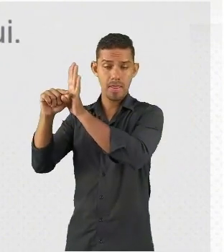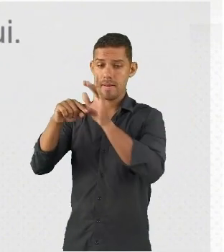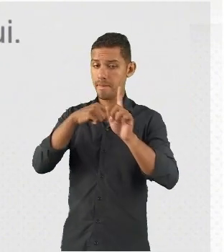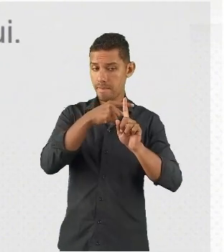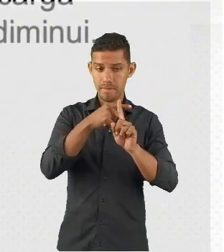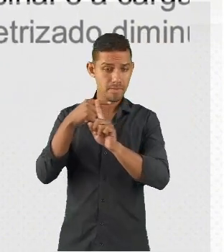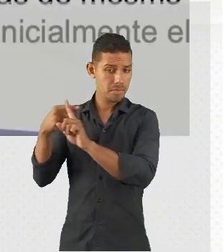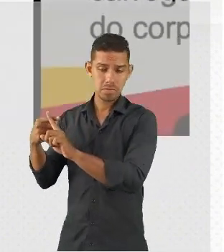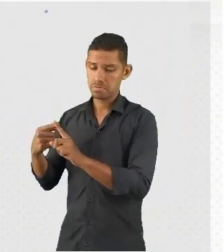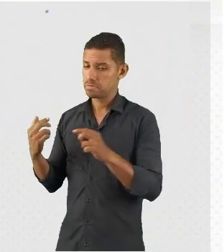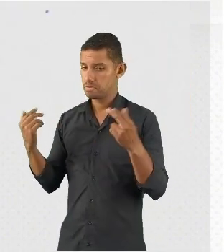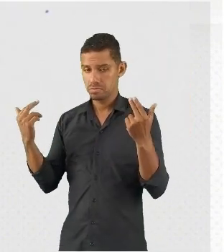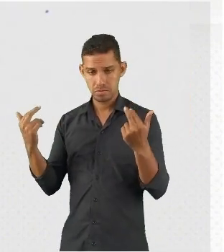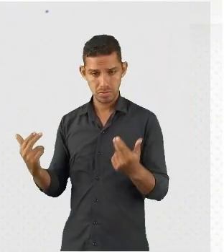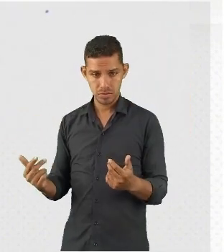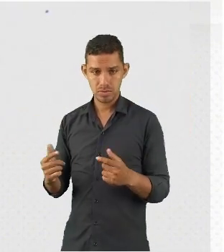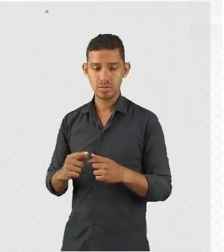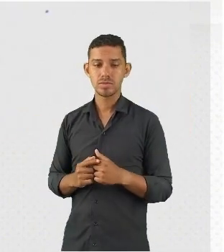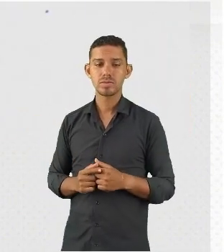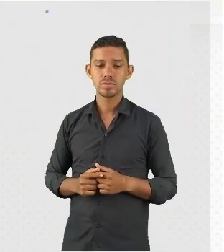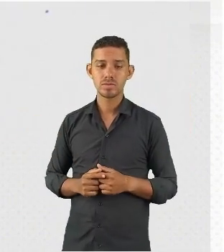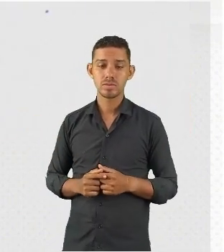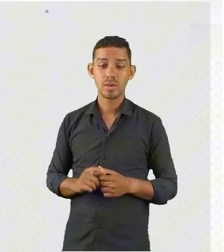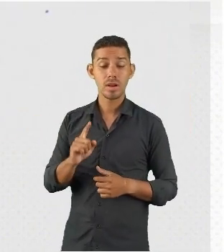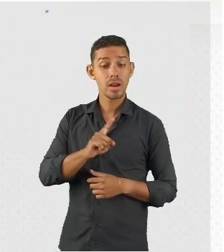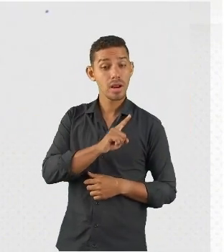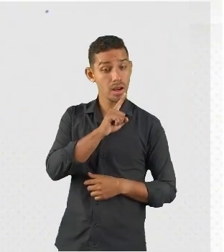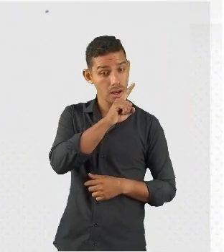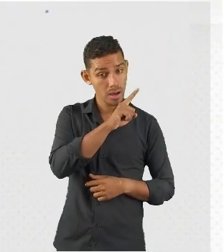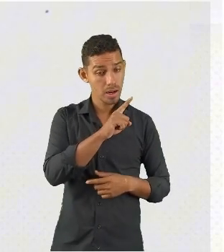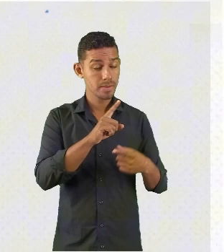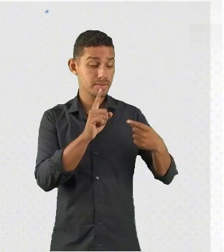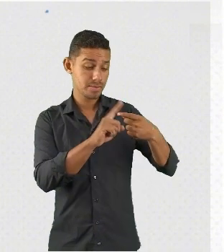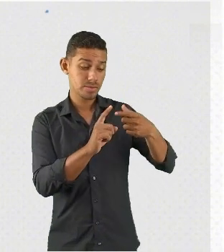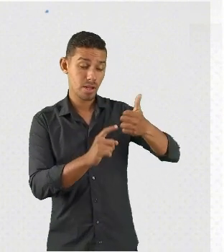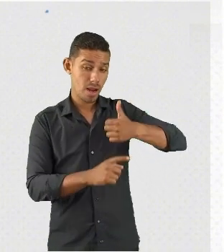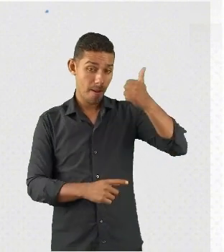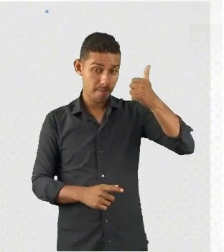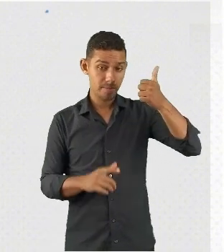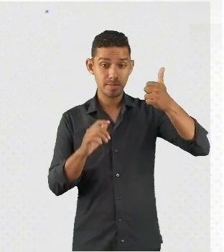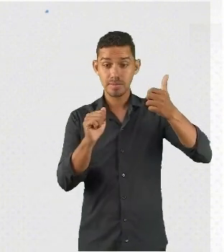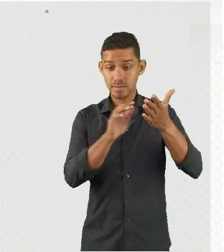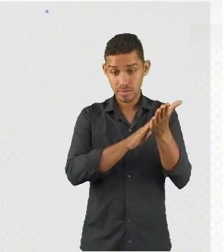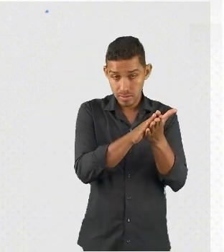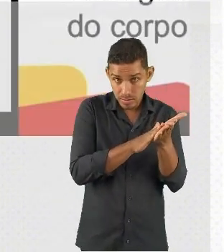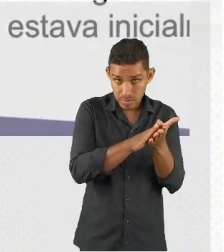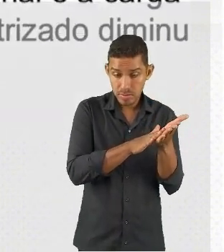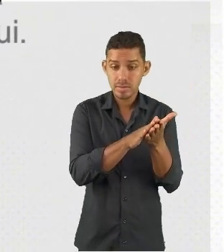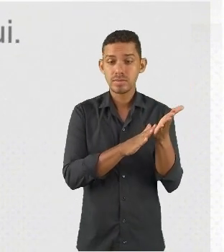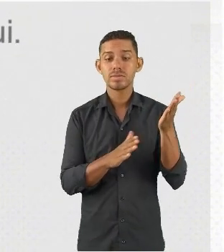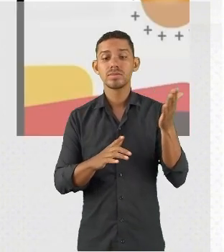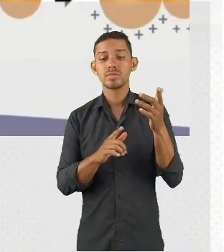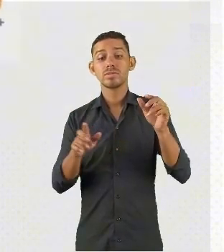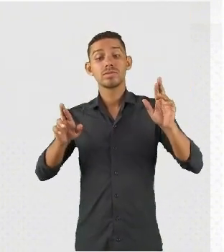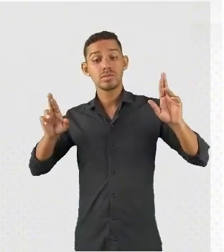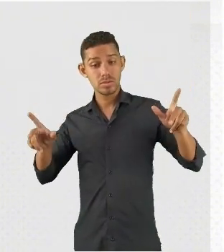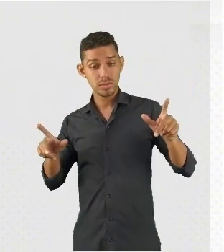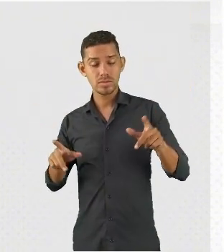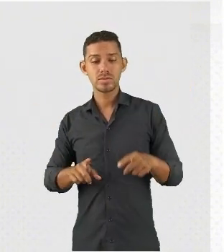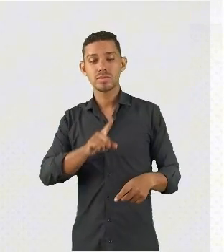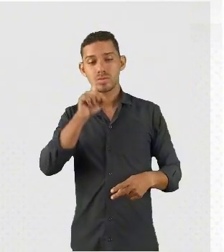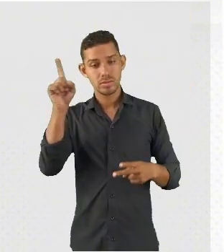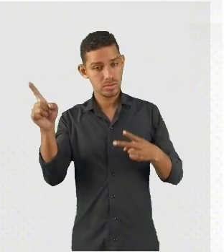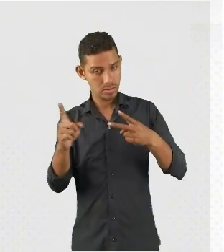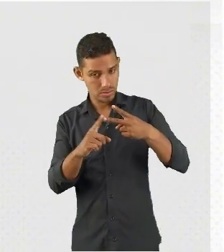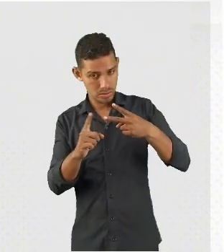na eletrização por atrito as cargas têm sinais diferentes, na eletrização por